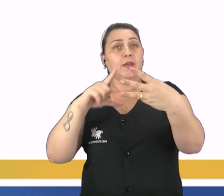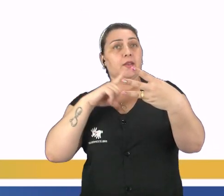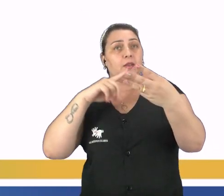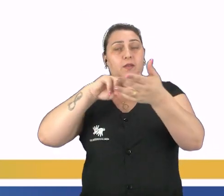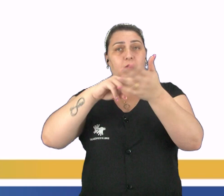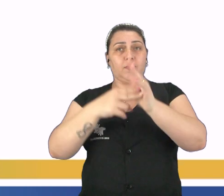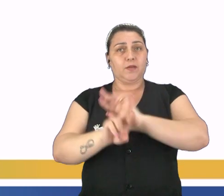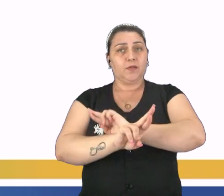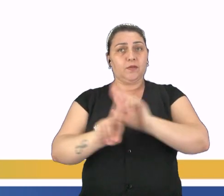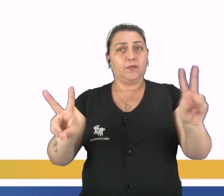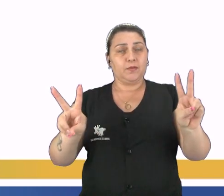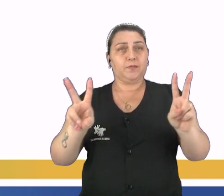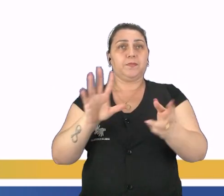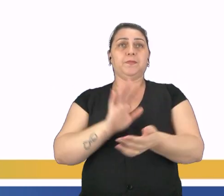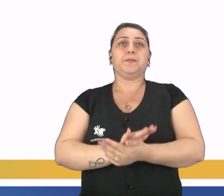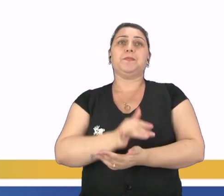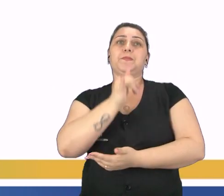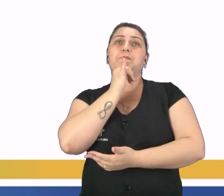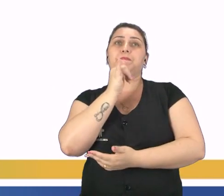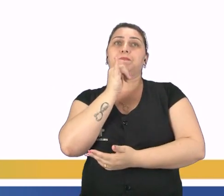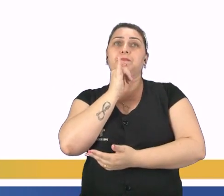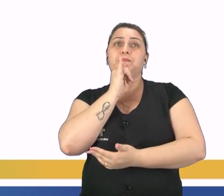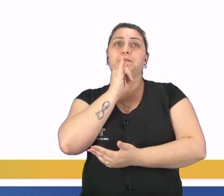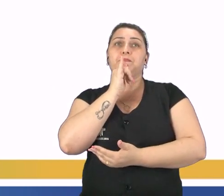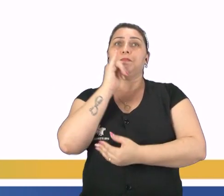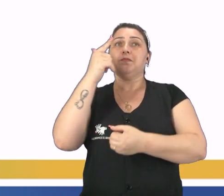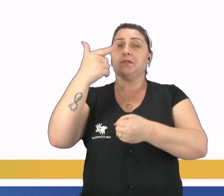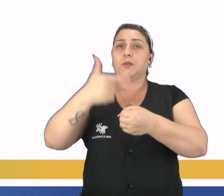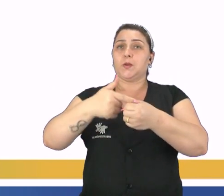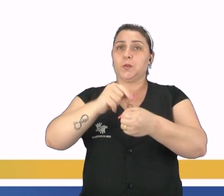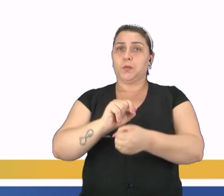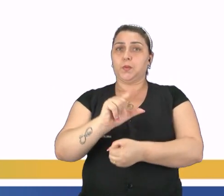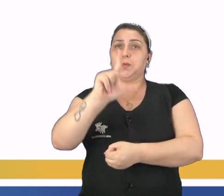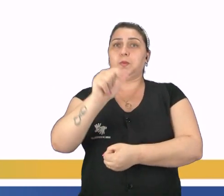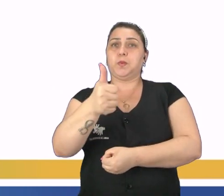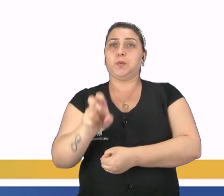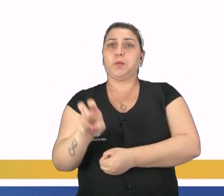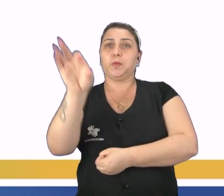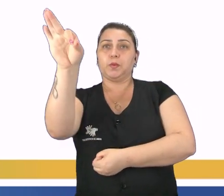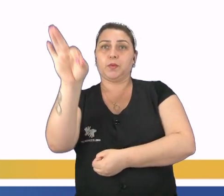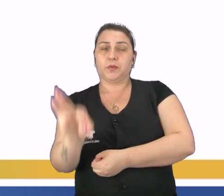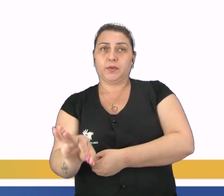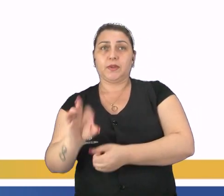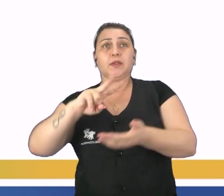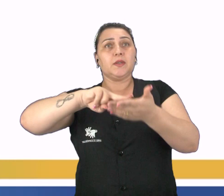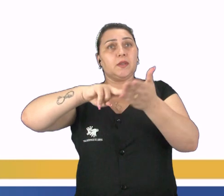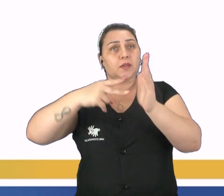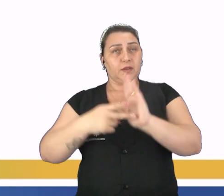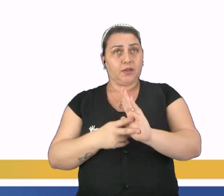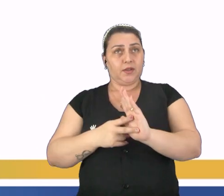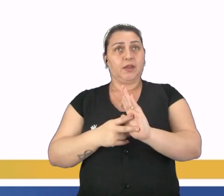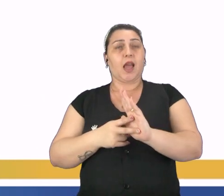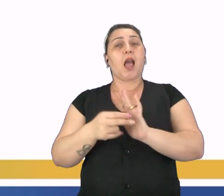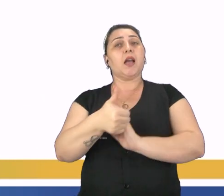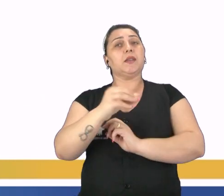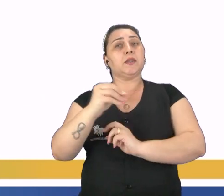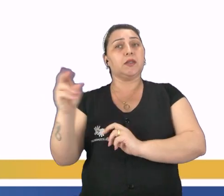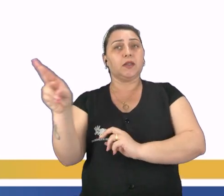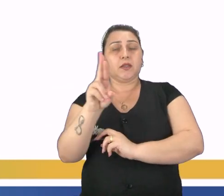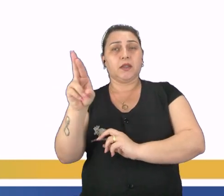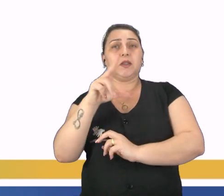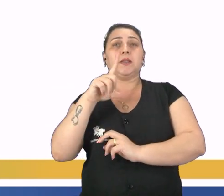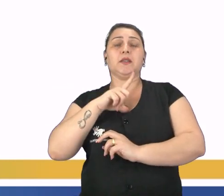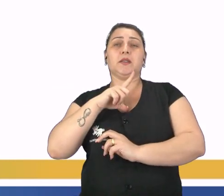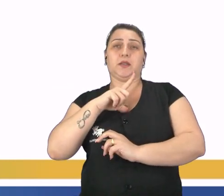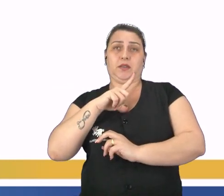tem significados diferentes. Por exemplo, a gasolina teve um aumento de 15%. Significa que em cada R$100 houve